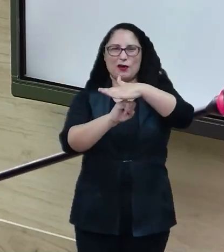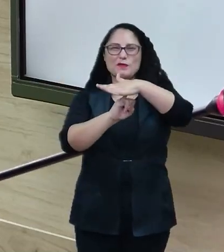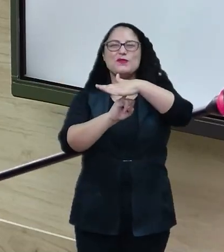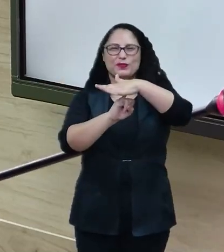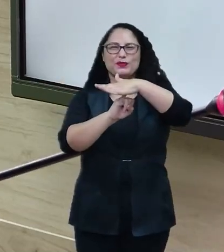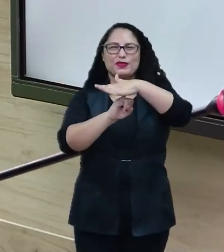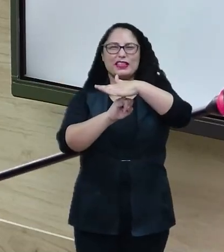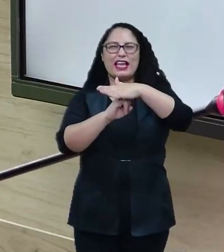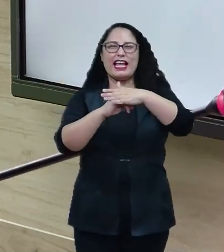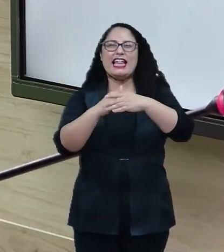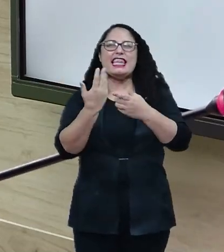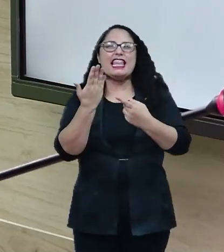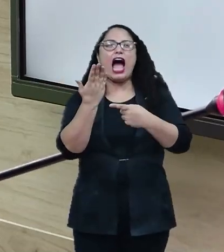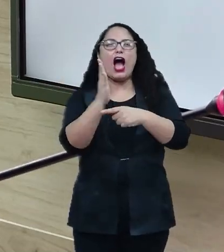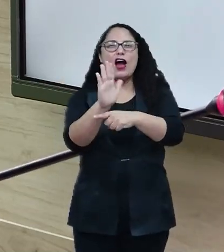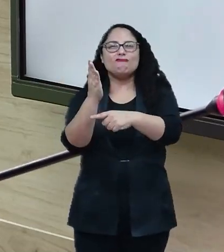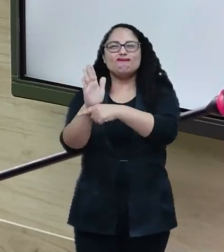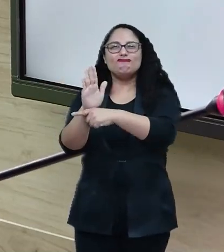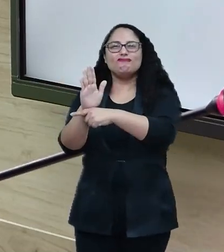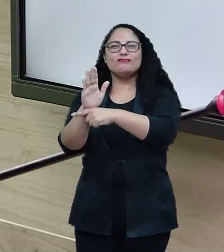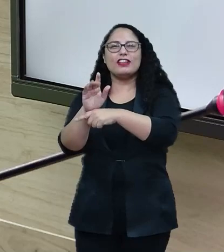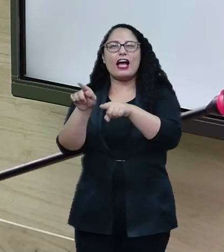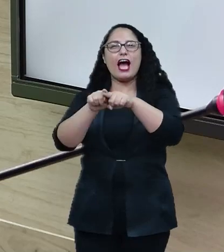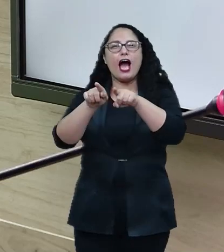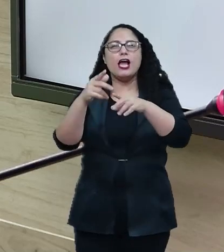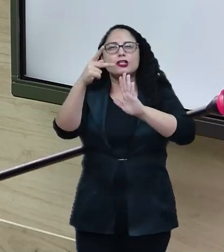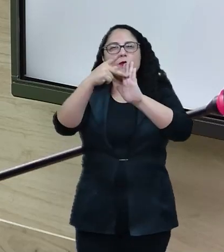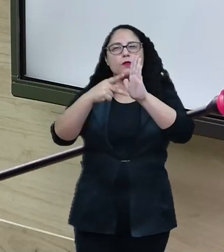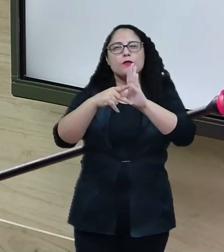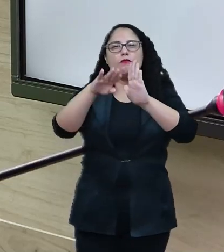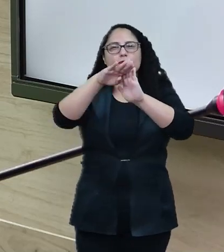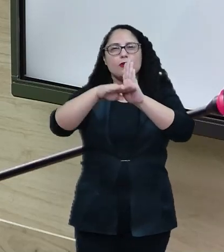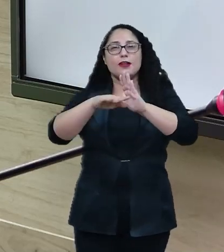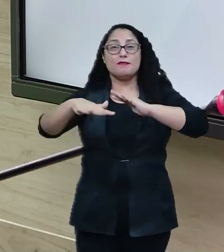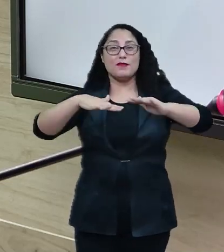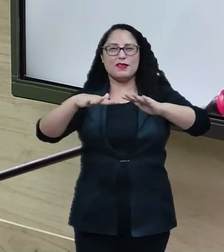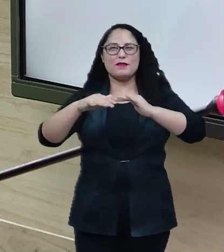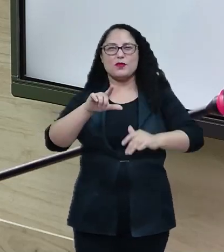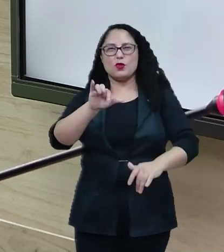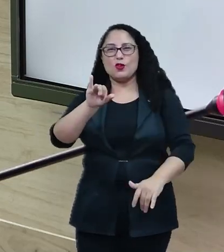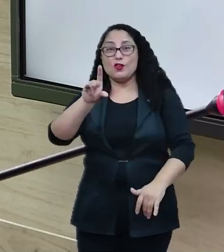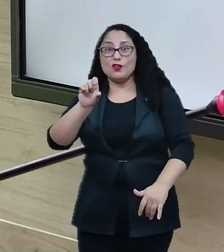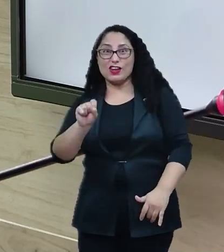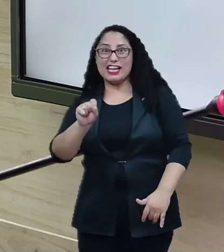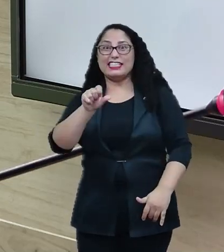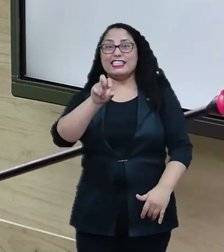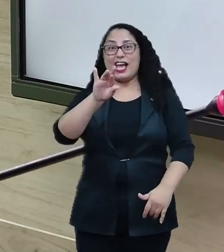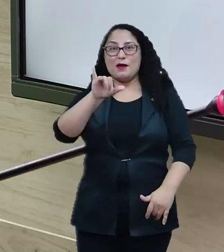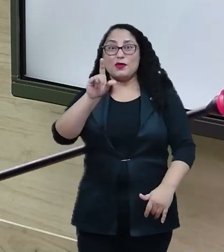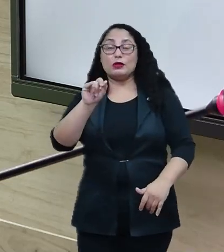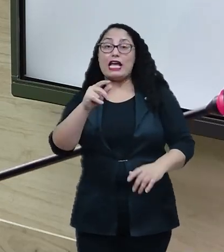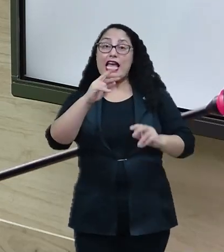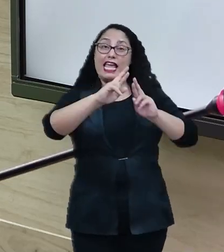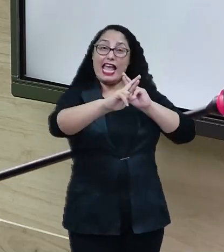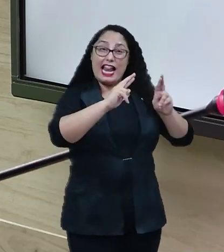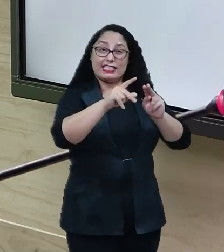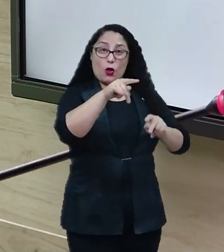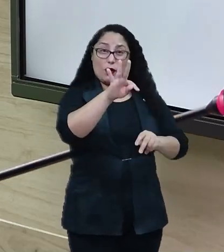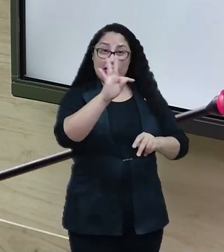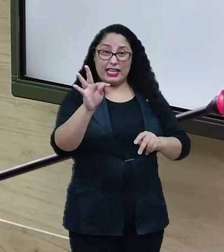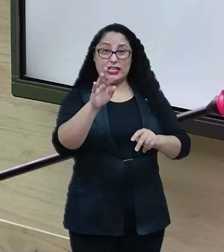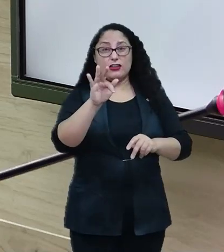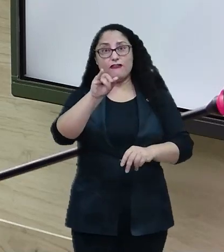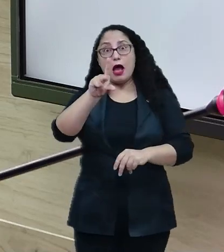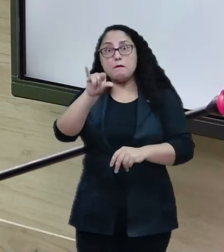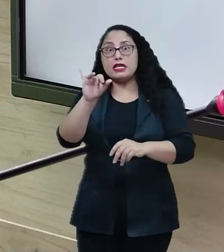né, viabilizar esse programa de mobilidade para o Lucas e para a Bruna. Com relação ao kit, a Fabrícia fez o